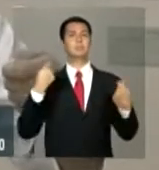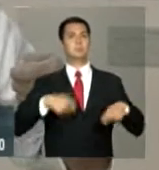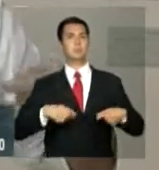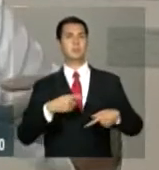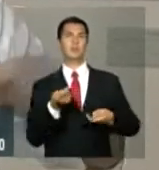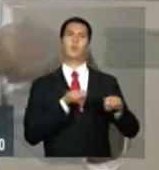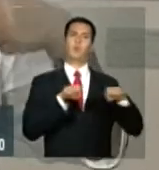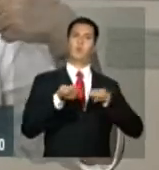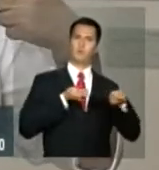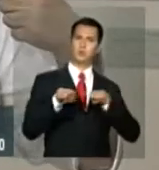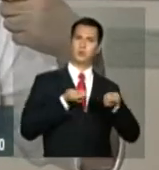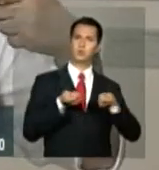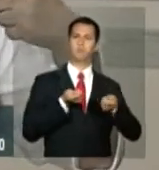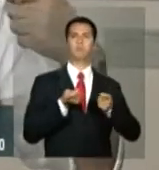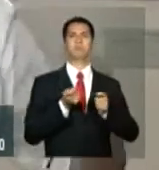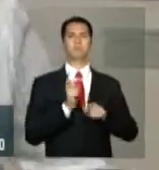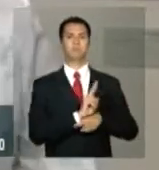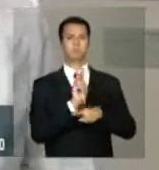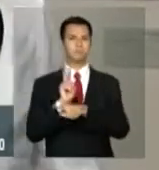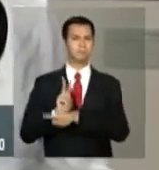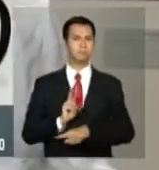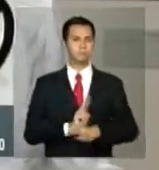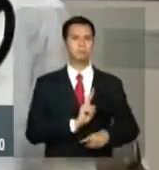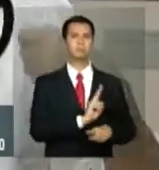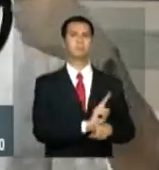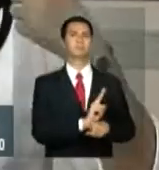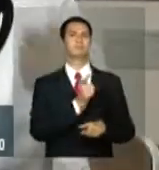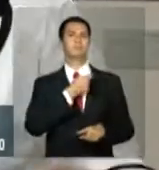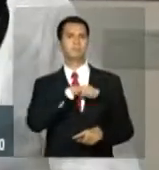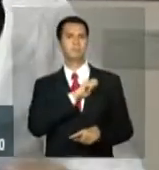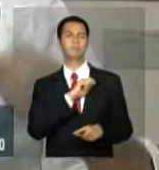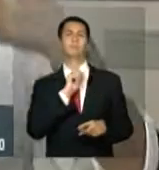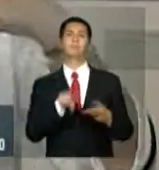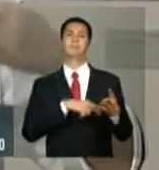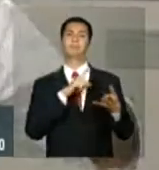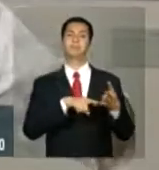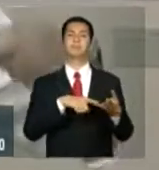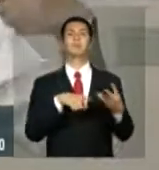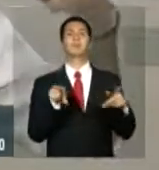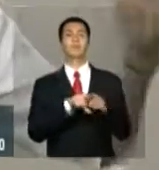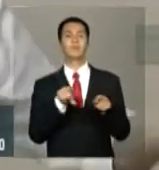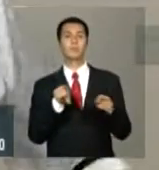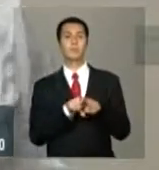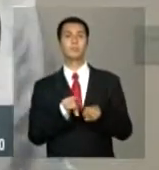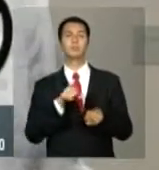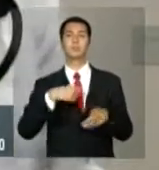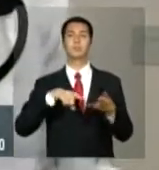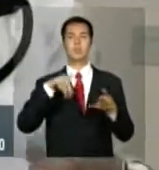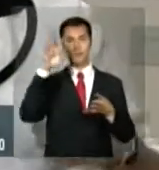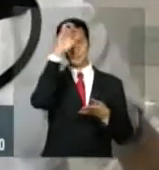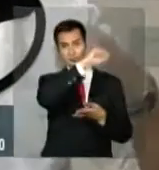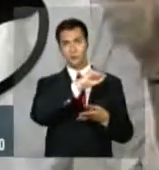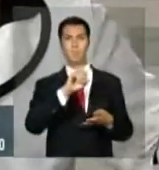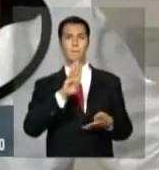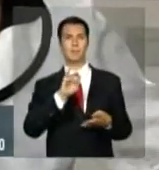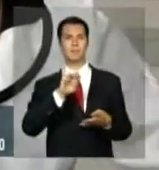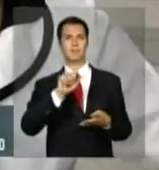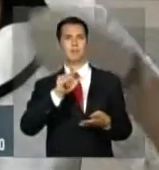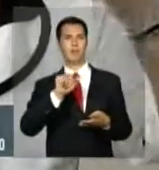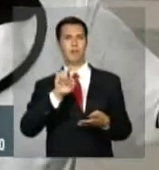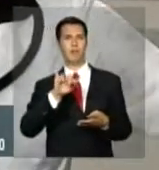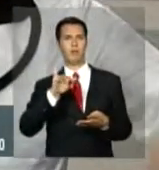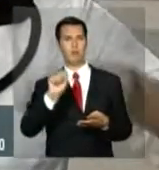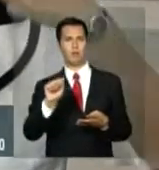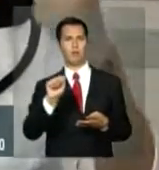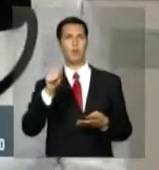controle e fiscalização. Nós aprendemos que os requisitos de Basileia, tanto